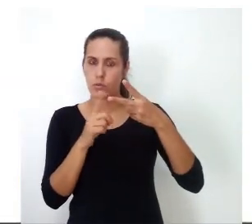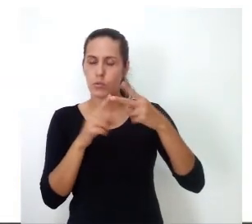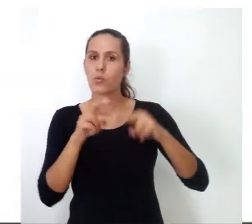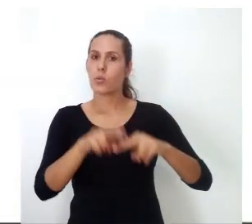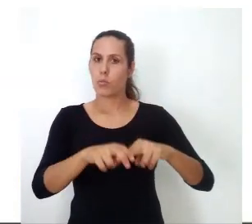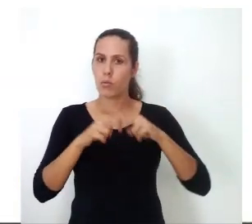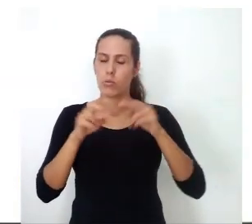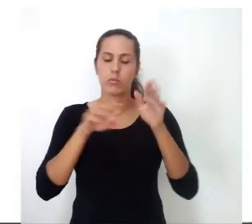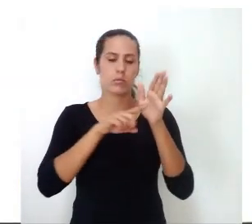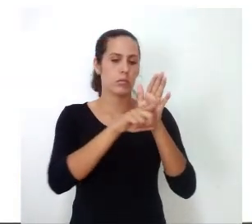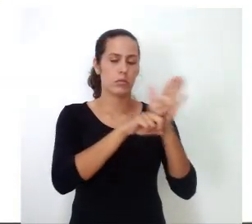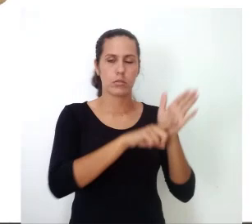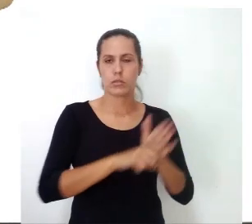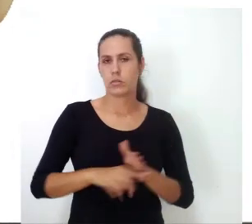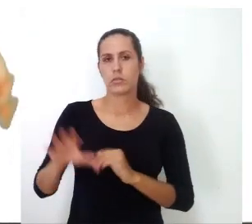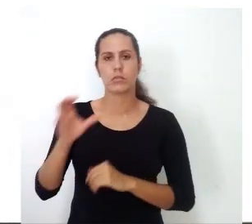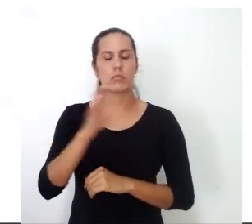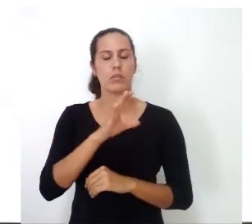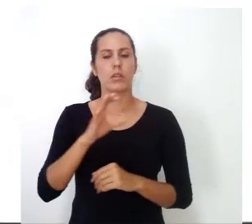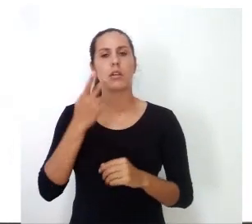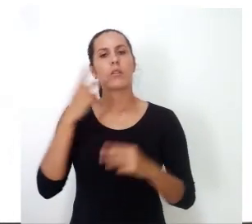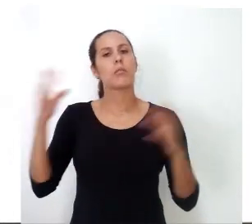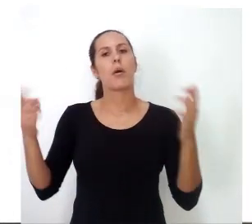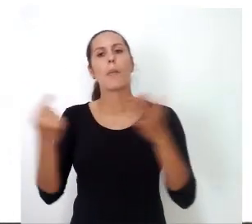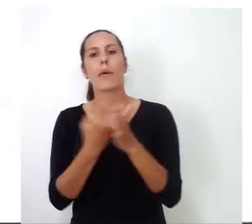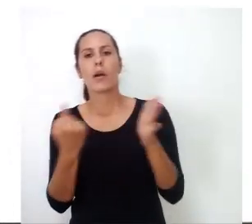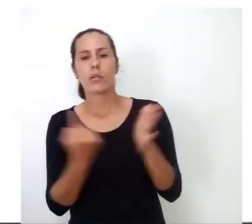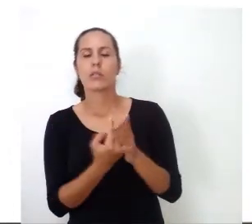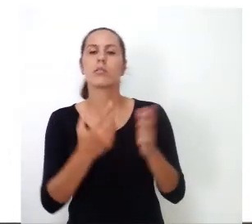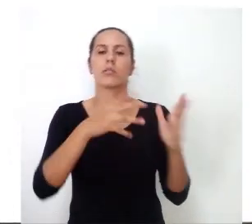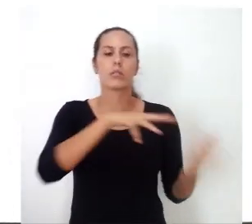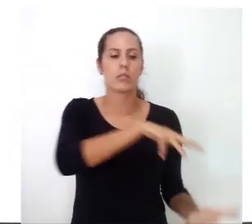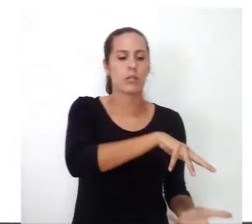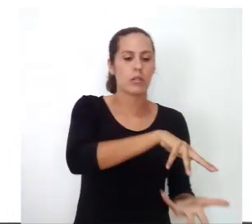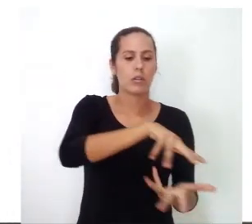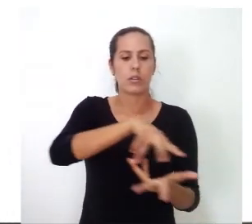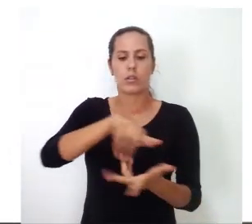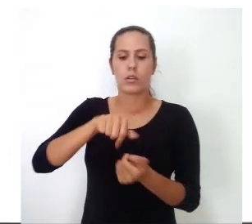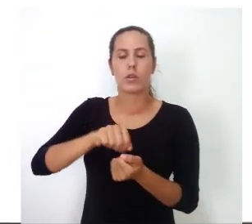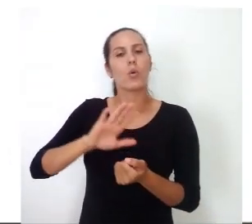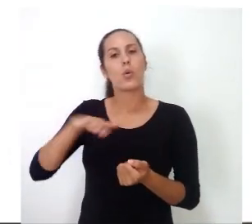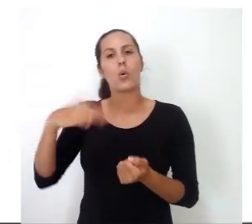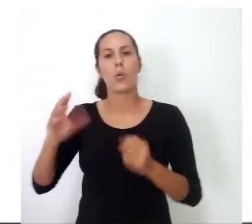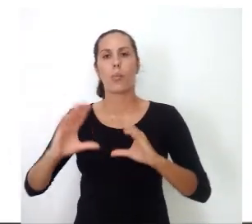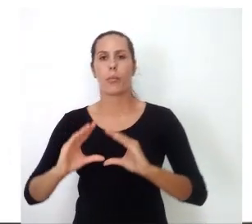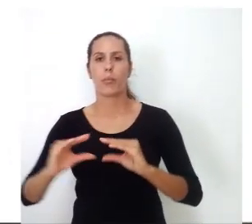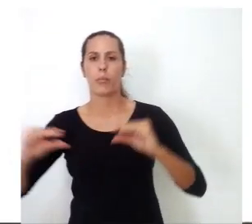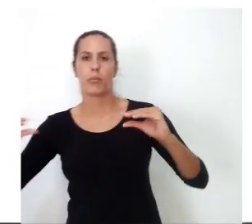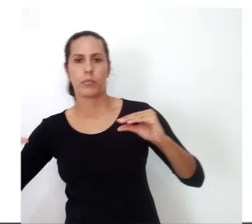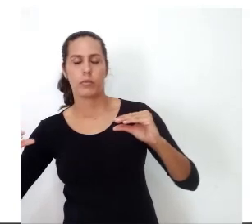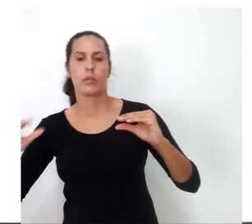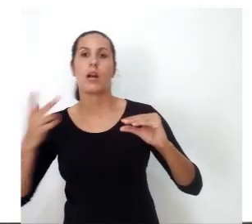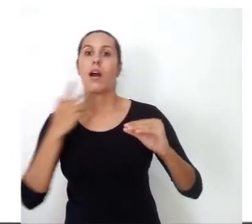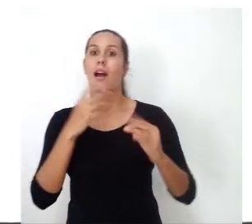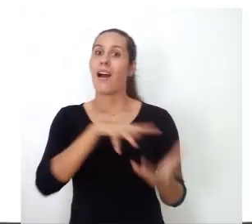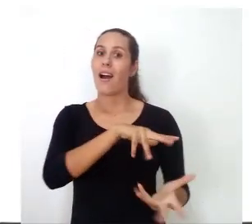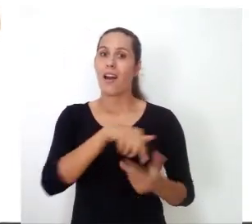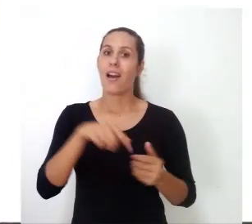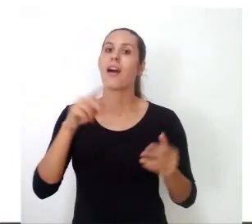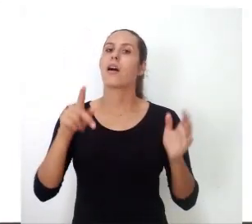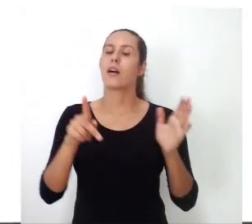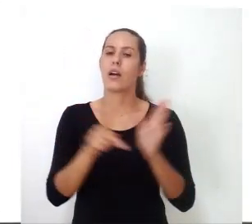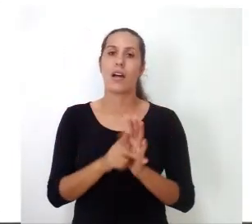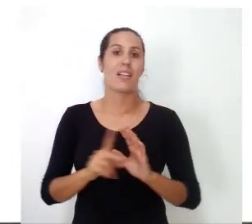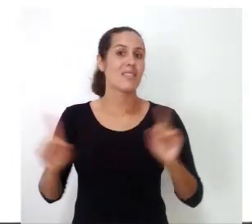que você fale para quem questionar sobre se a Terra é plana ou se a Terra é redonda. Diga sempre, a